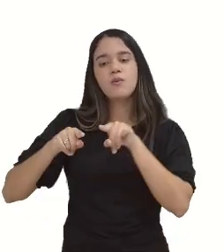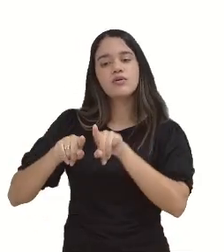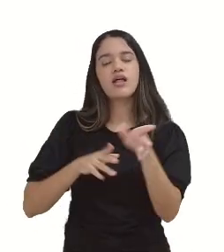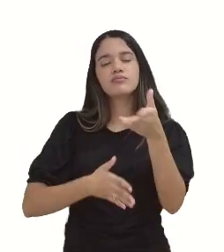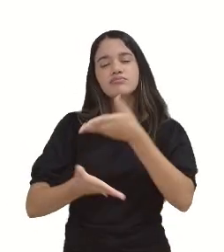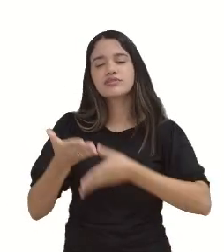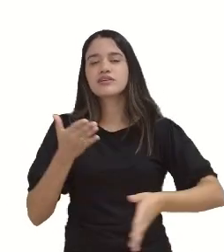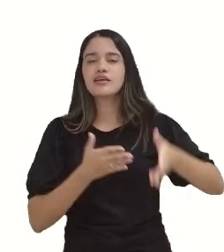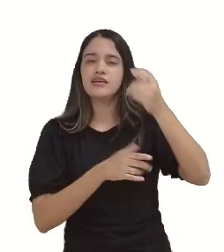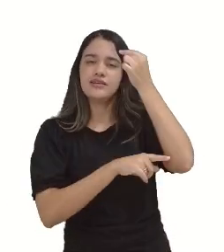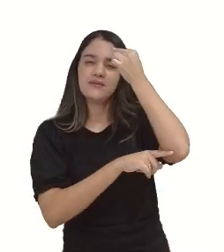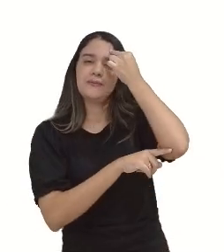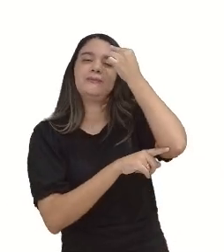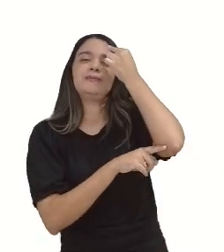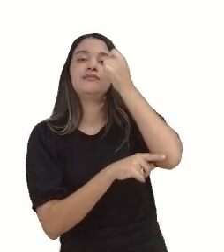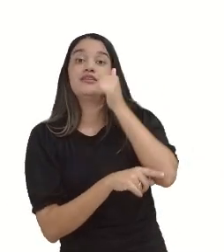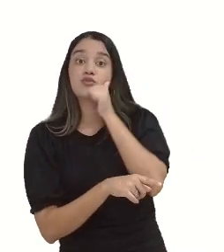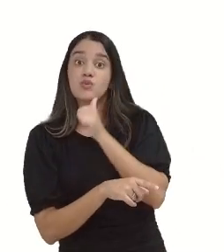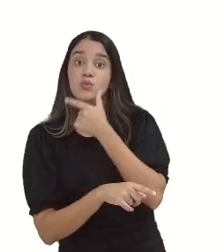os pensamentos do menino.